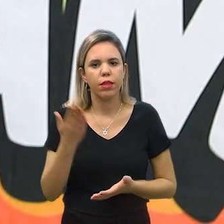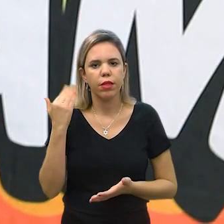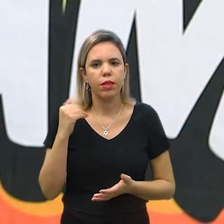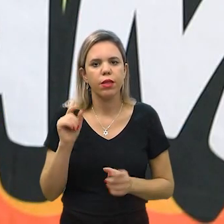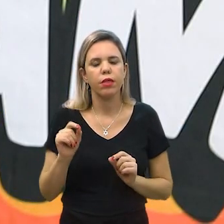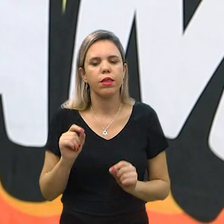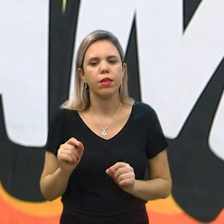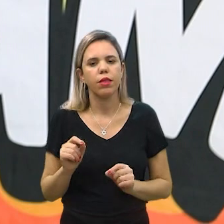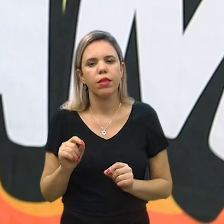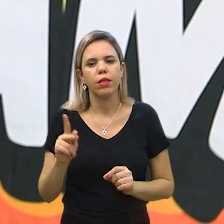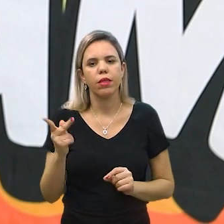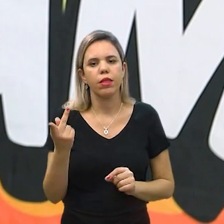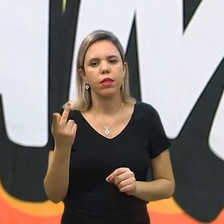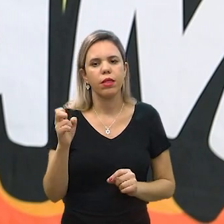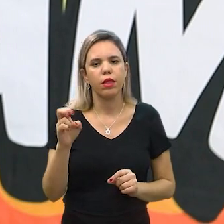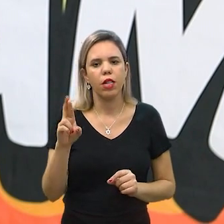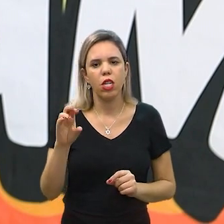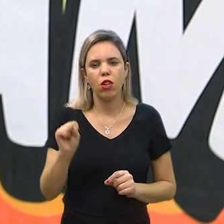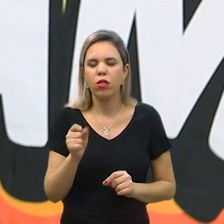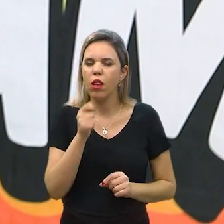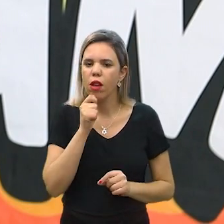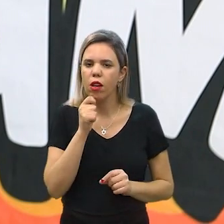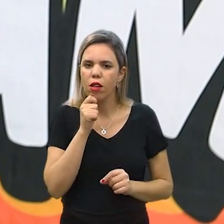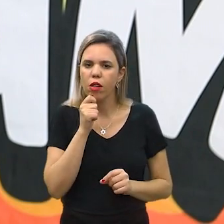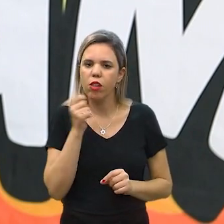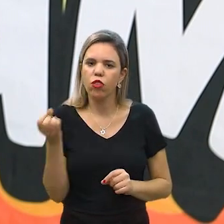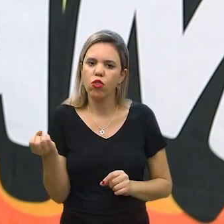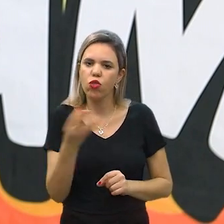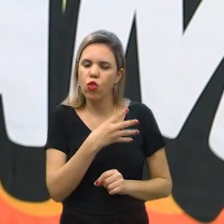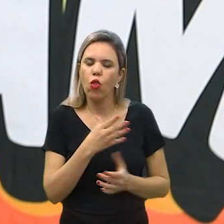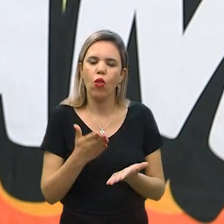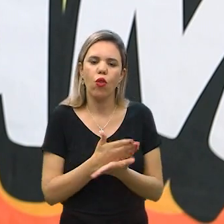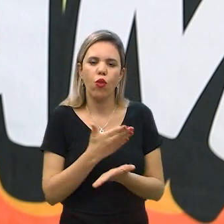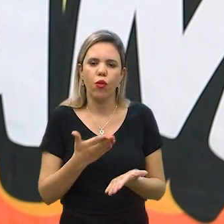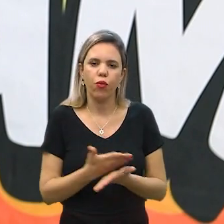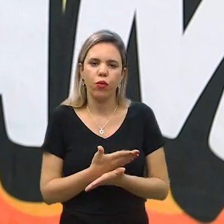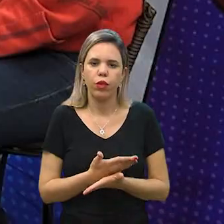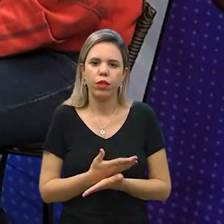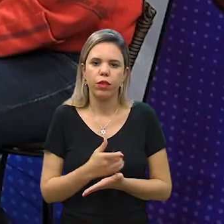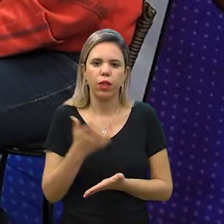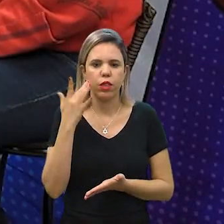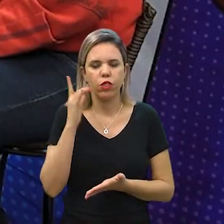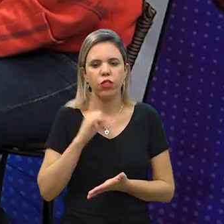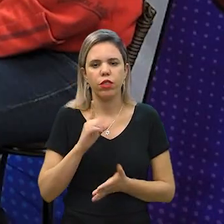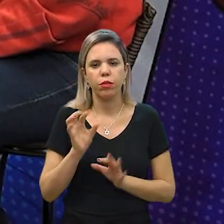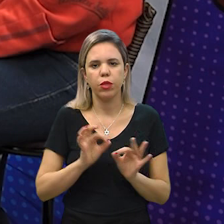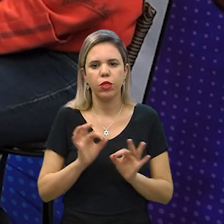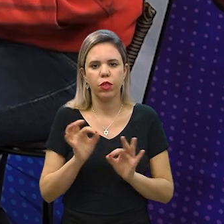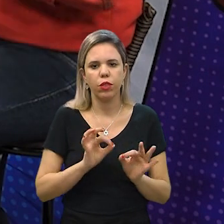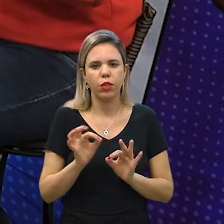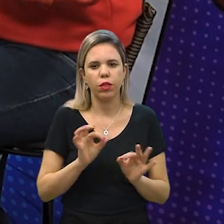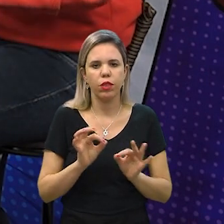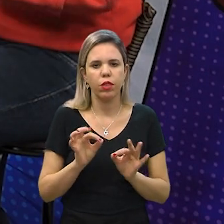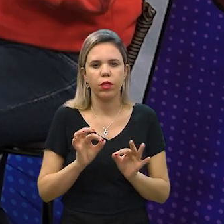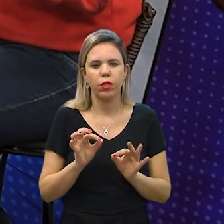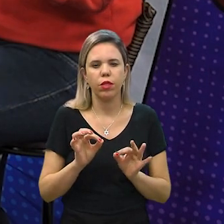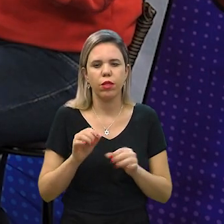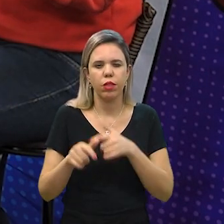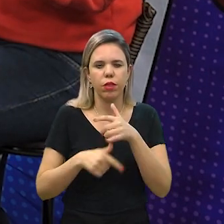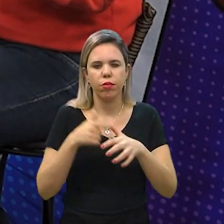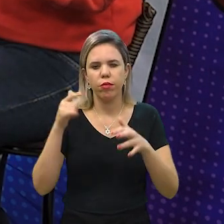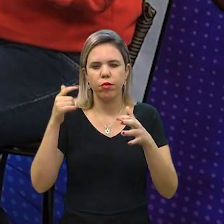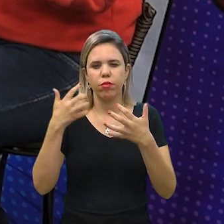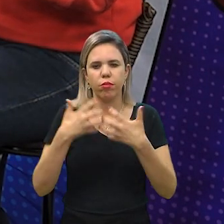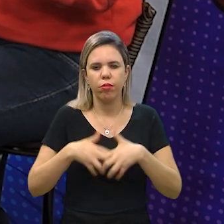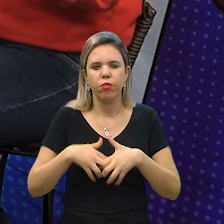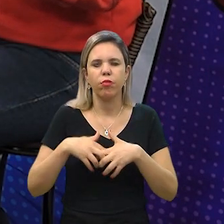sei que o Eros, segunda edição, ainda tá bem quentinho, bem fresquinho, né? Mas você já tá ali, cabeça